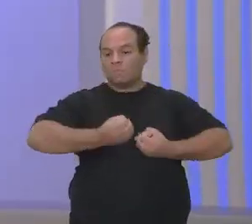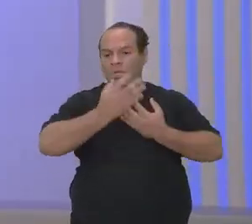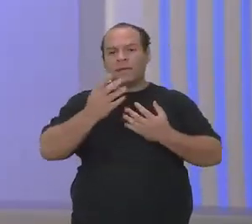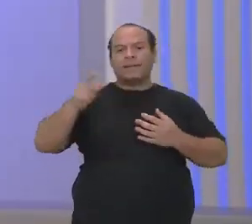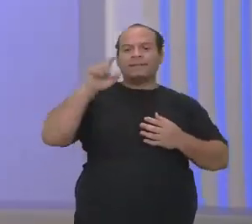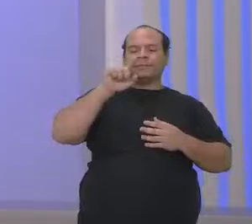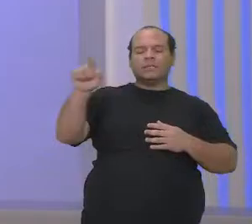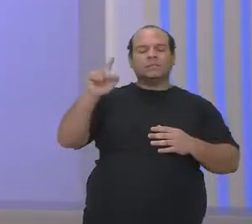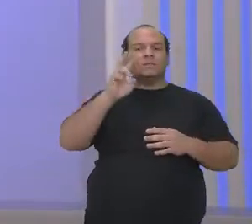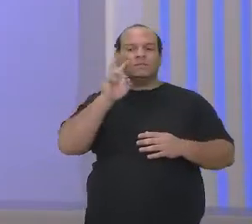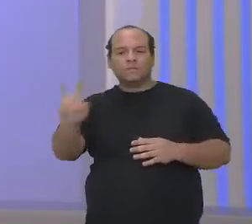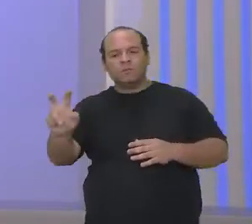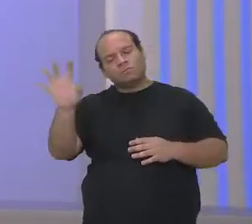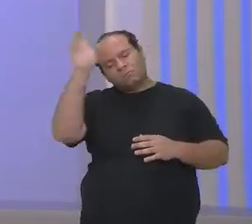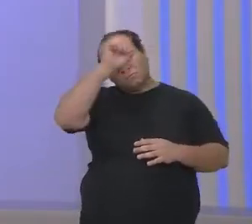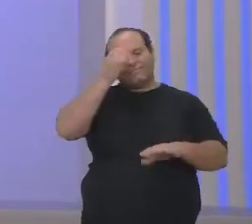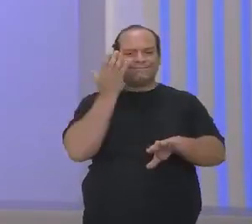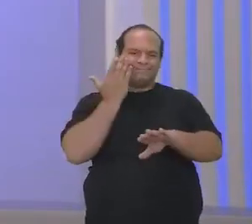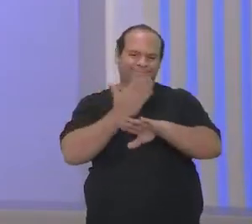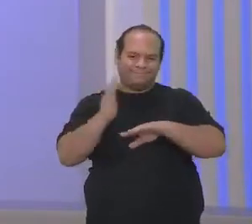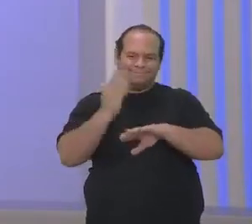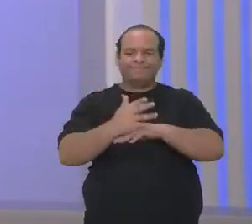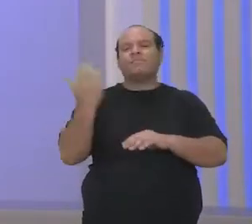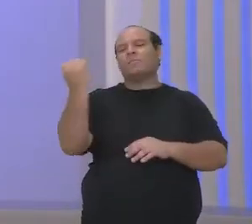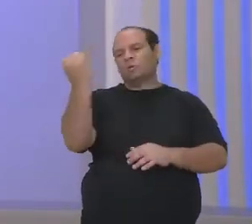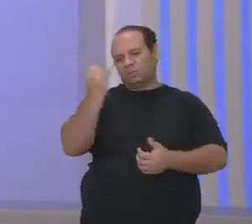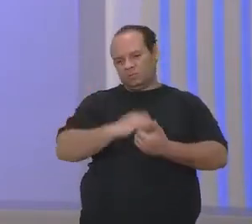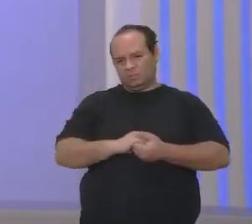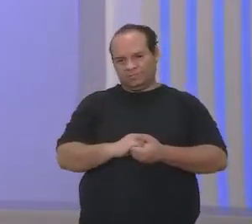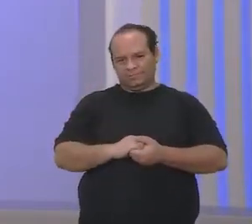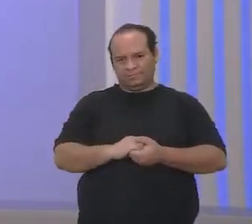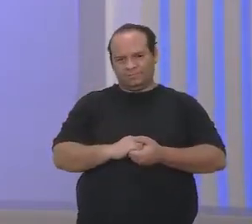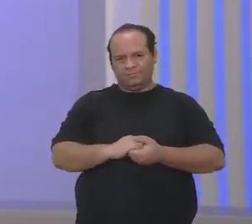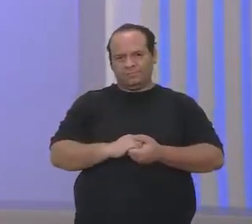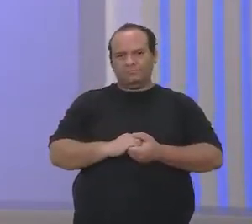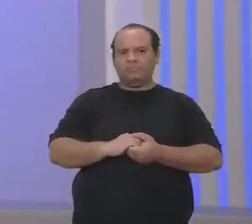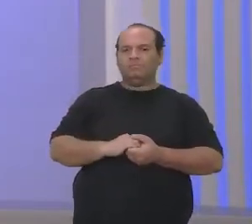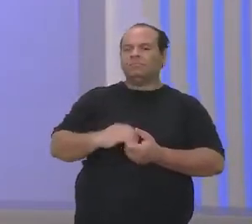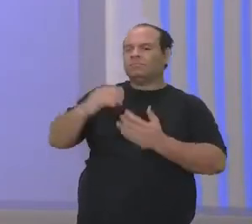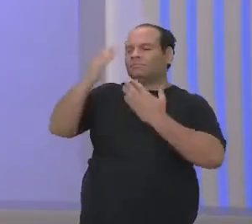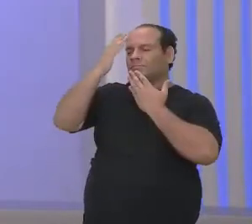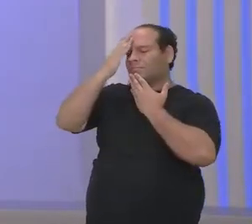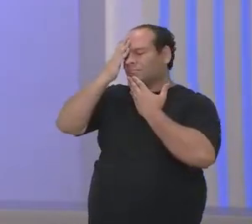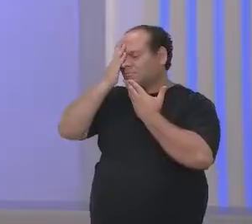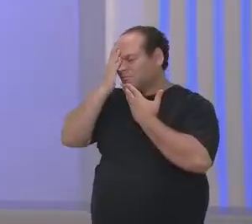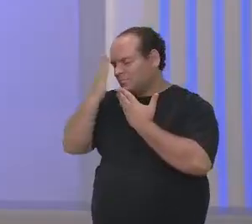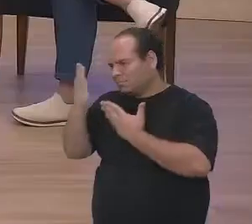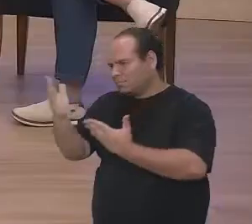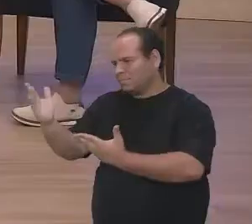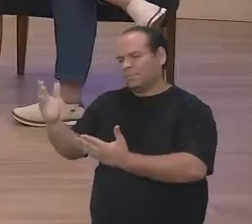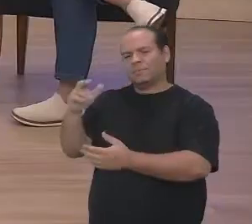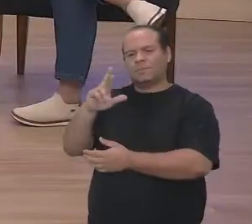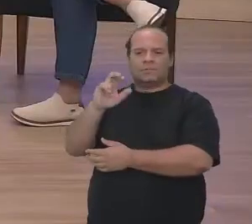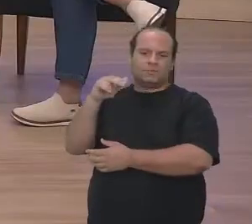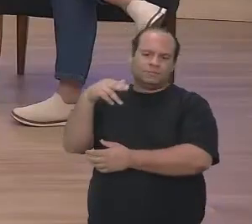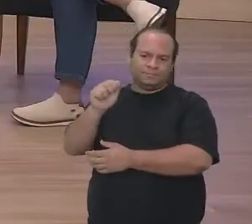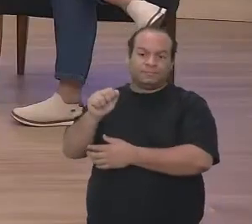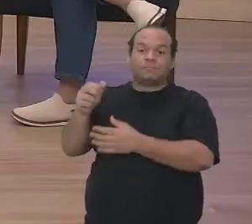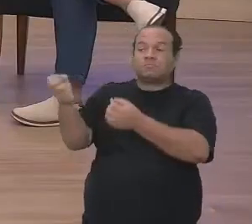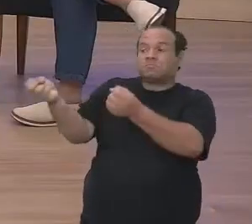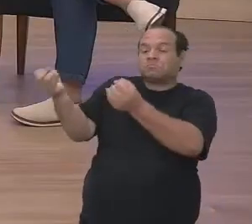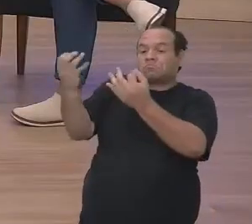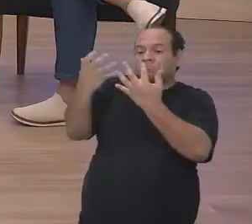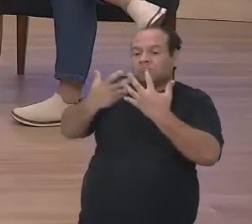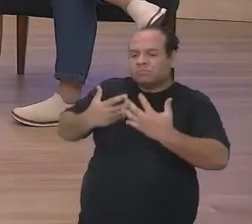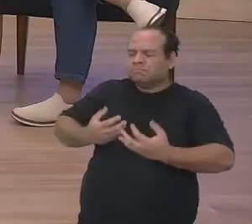eles vivenciaram, tá certo? Isso é muito importante. Bom, Renan, muito obrigada pela sua presença, por nos